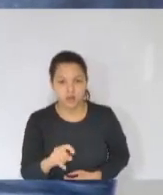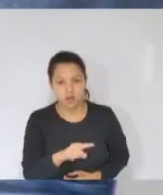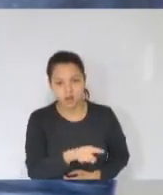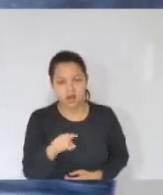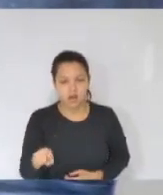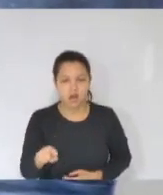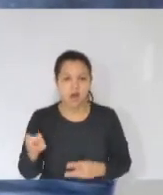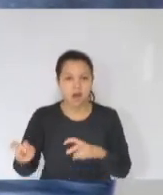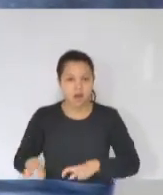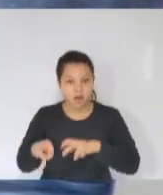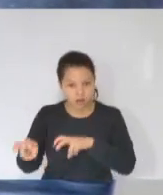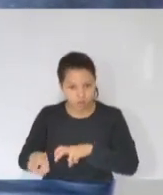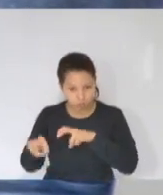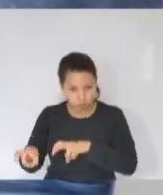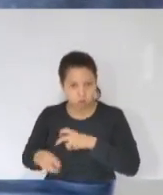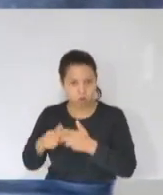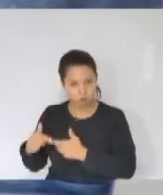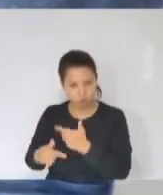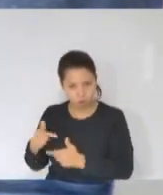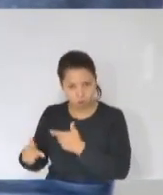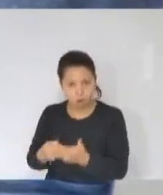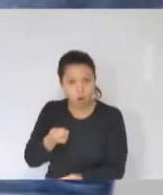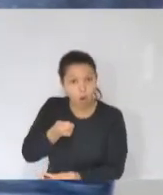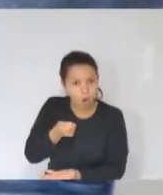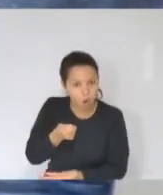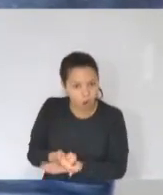que compraram suas terras